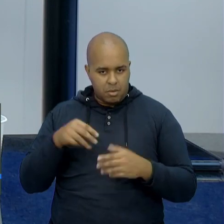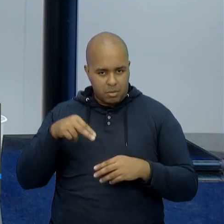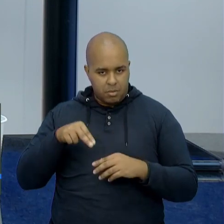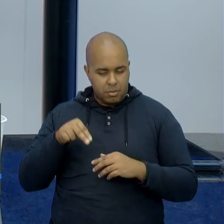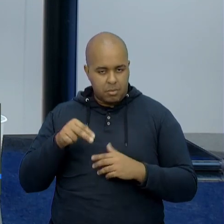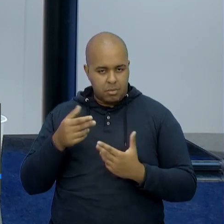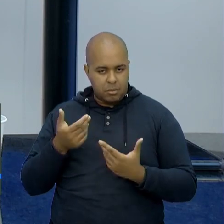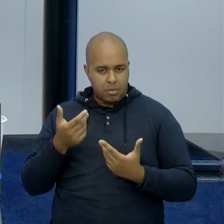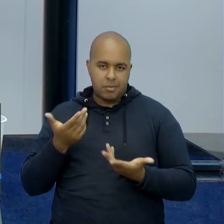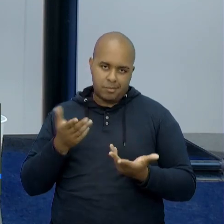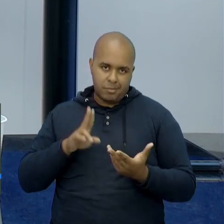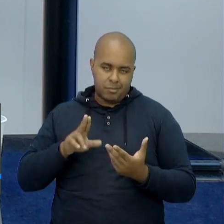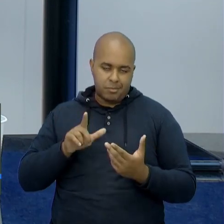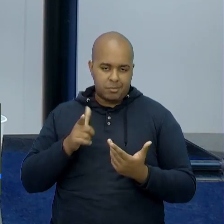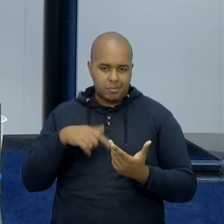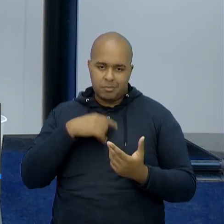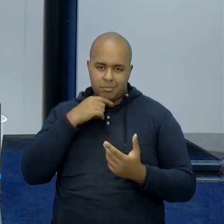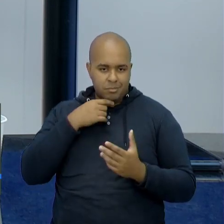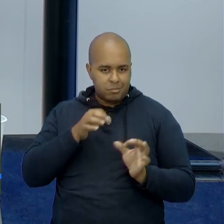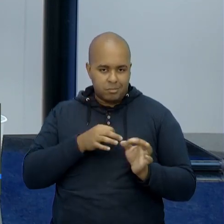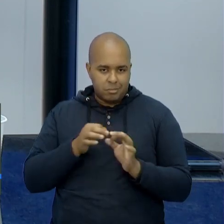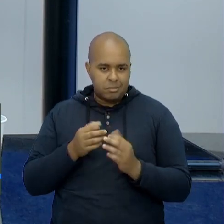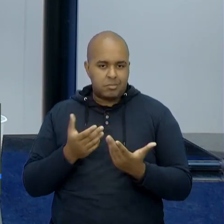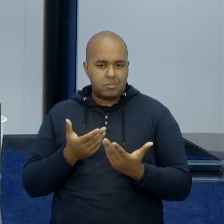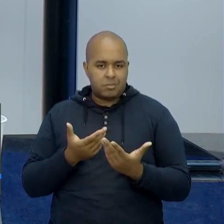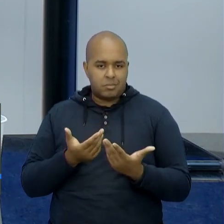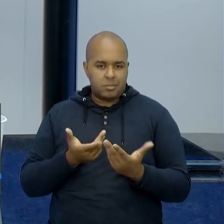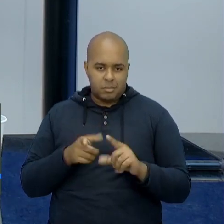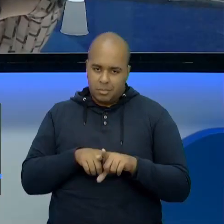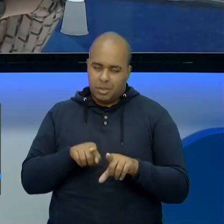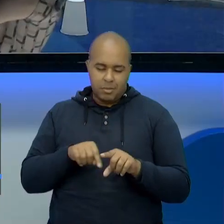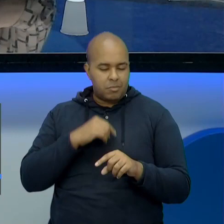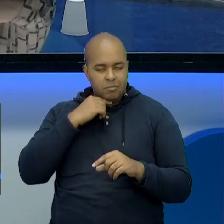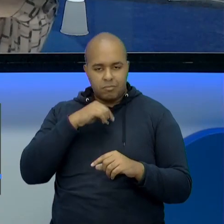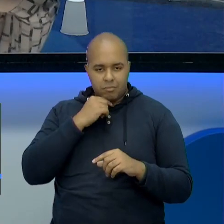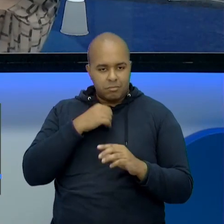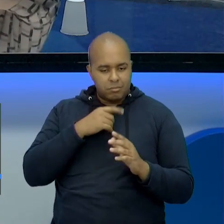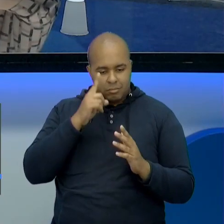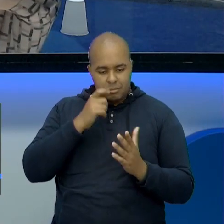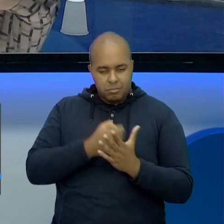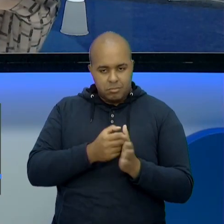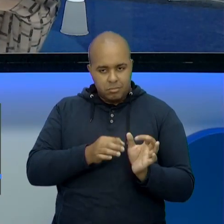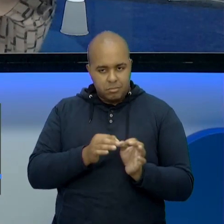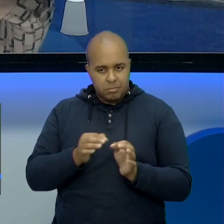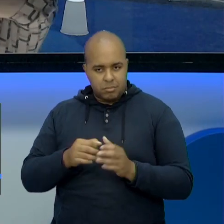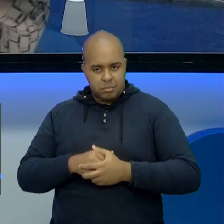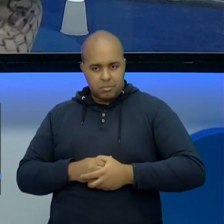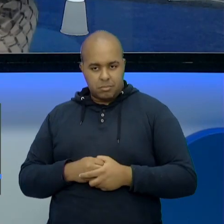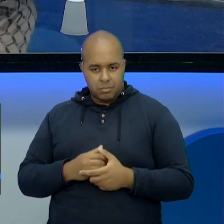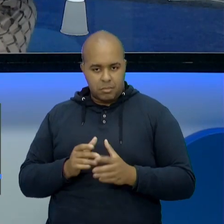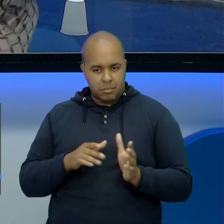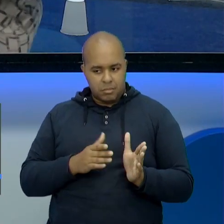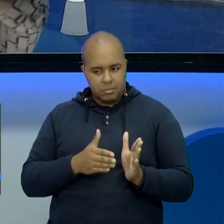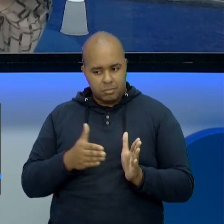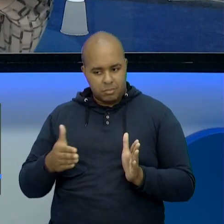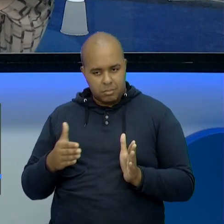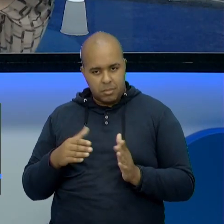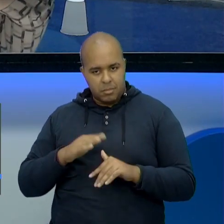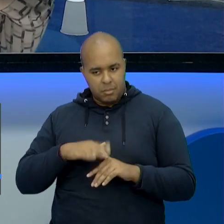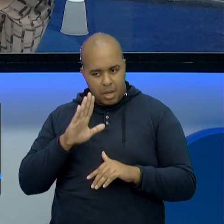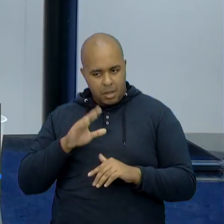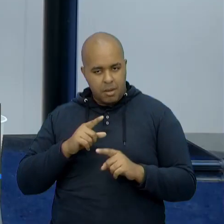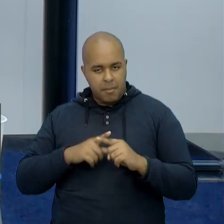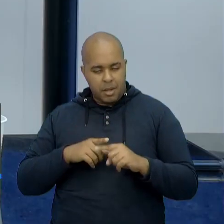novembro. Obviamente, os setores não se organizaram e não conseguiram estabelecer as suas metas. Foi prorrogado por mais